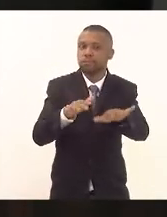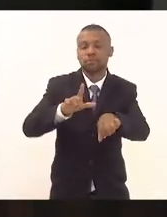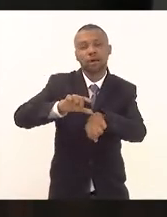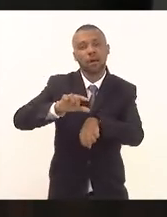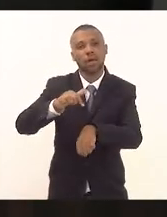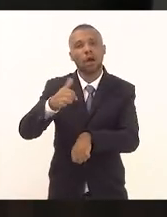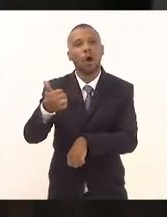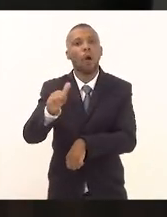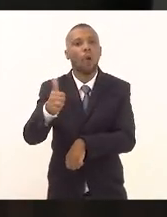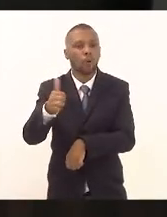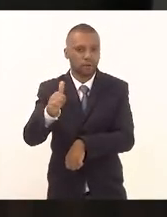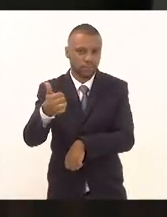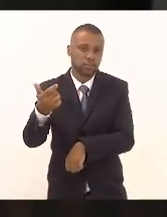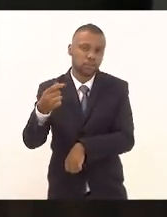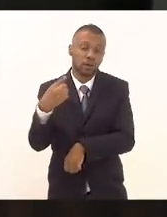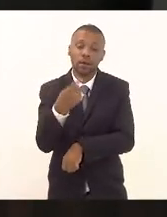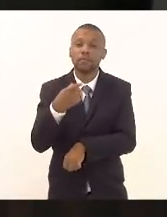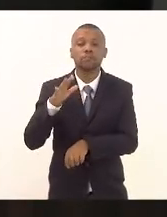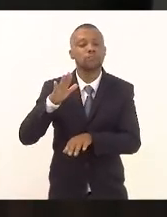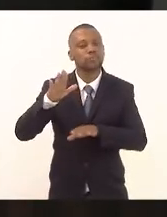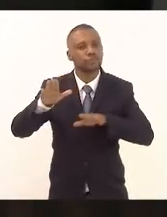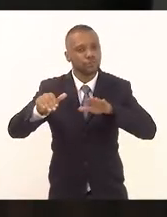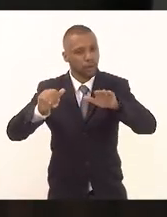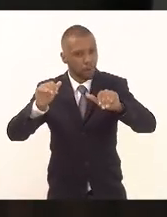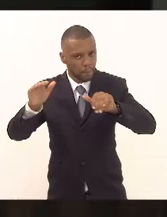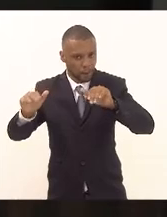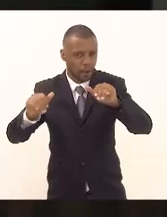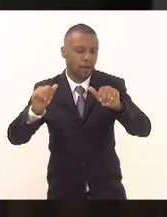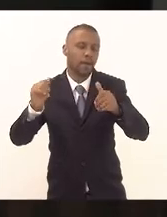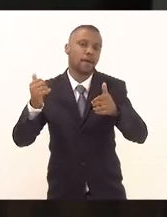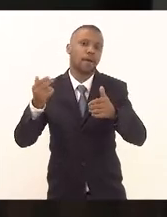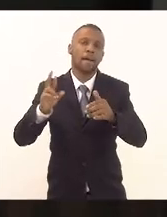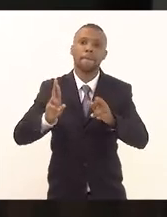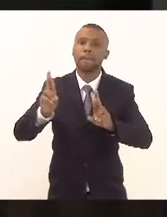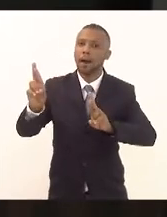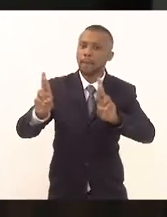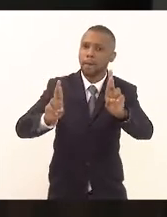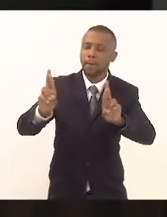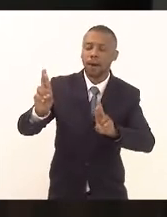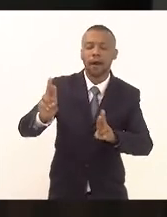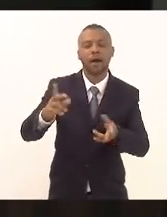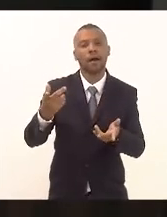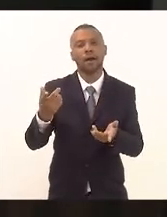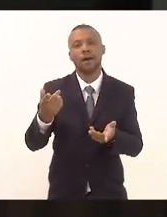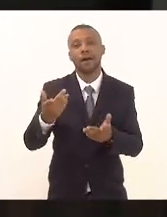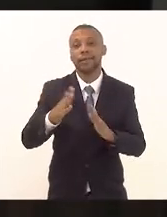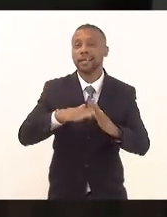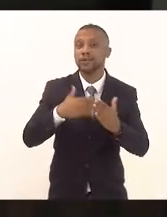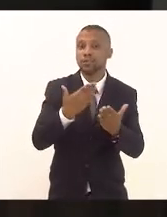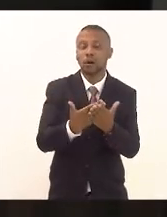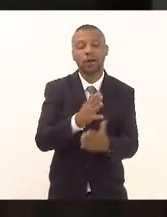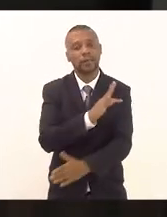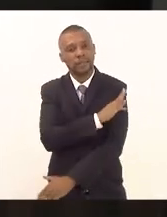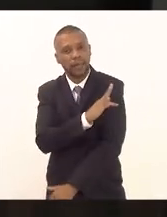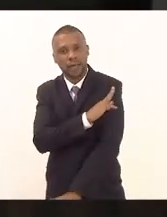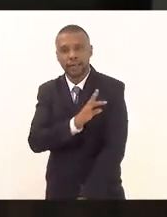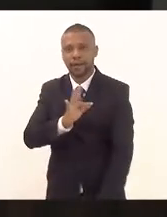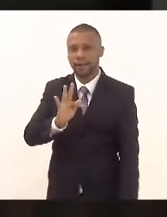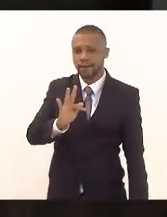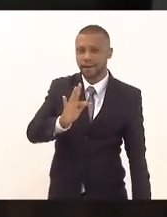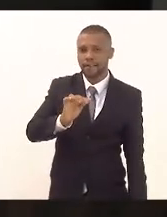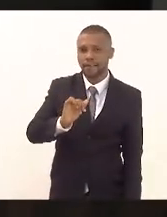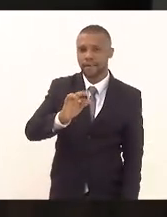horas, nós vamos chamar representantes da Fijan, da Rio Indústria, Associação Comercial,